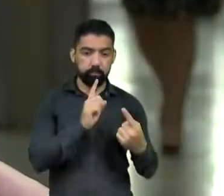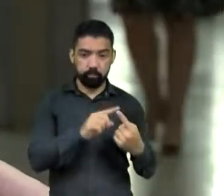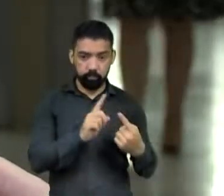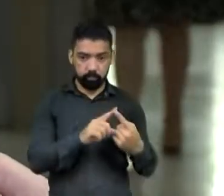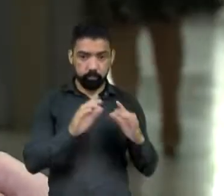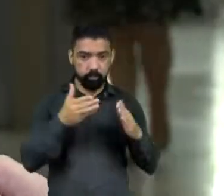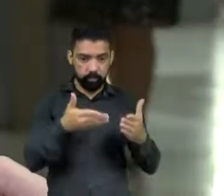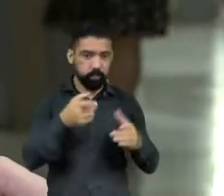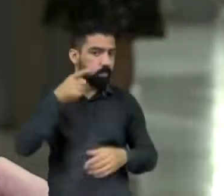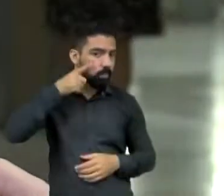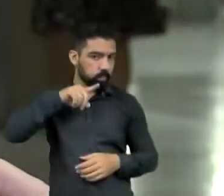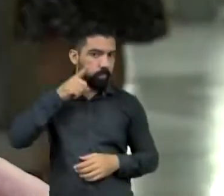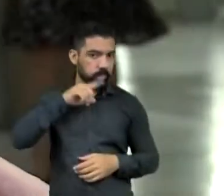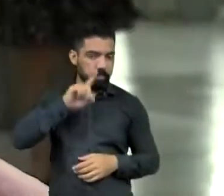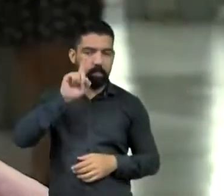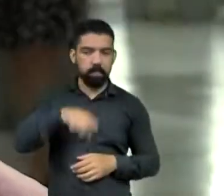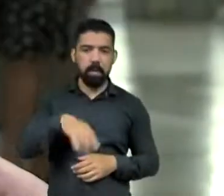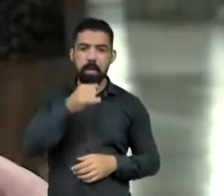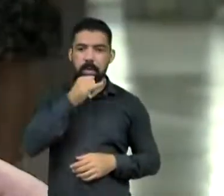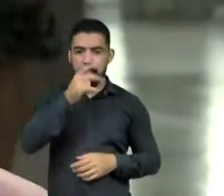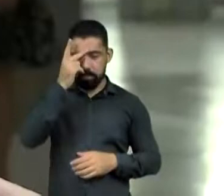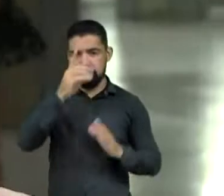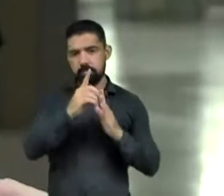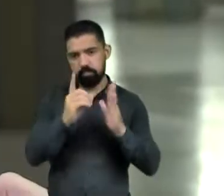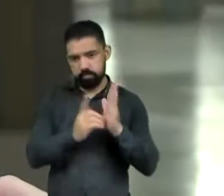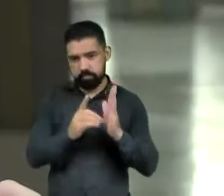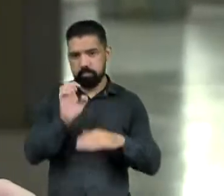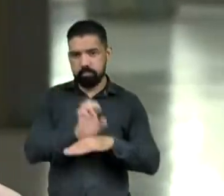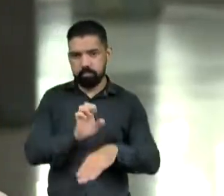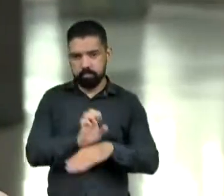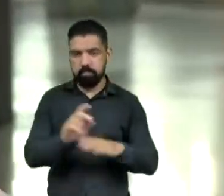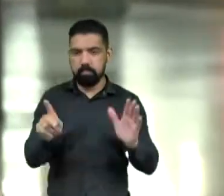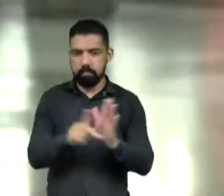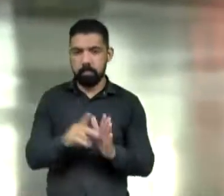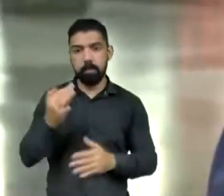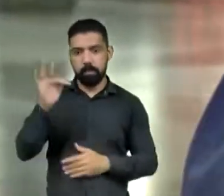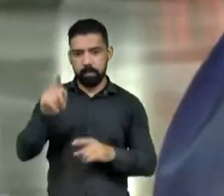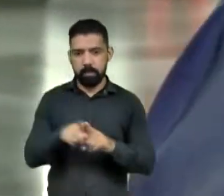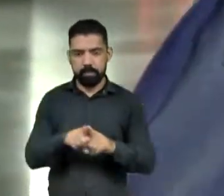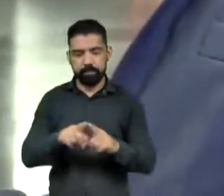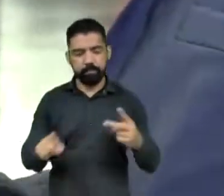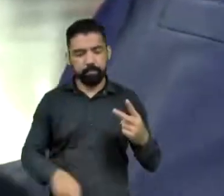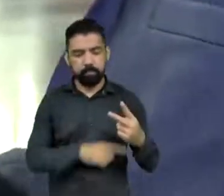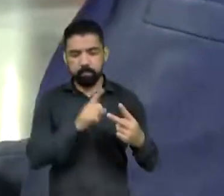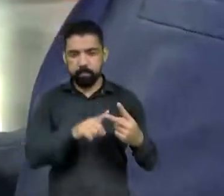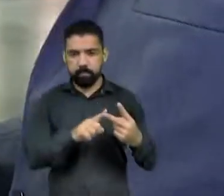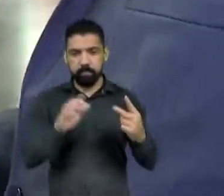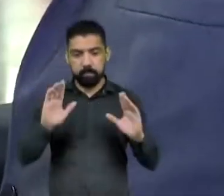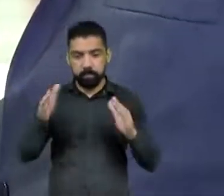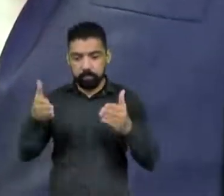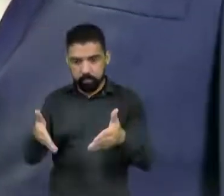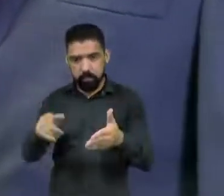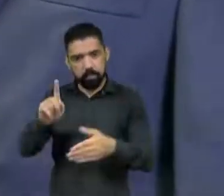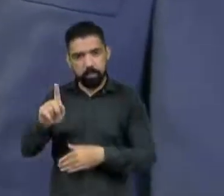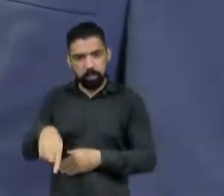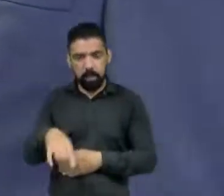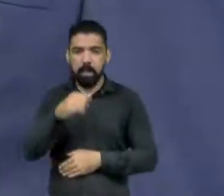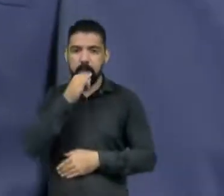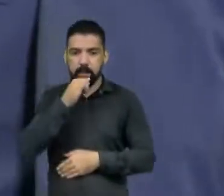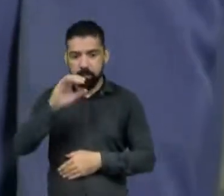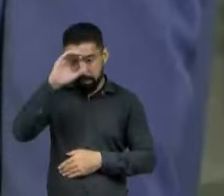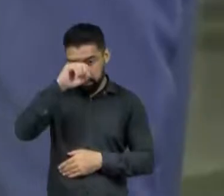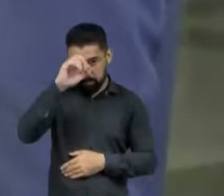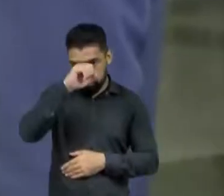estágio, regido pelo decreto estadual do estágio e federal. Outro está voltado para a modalidade de aprendizagem, que é